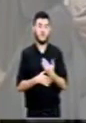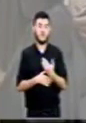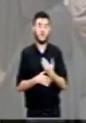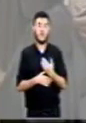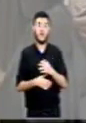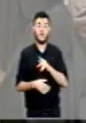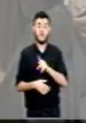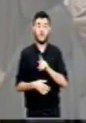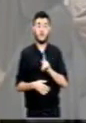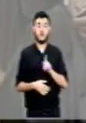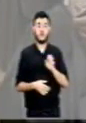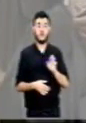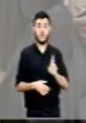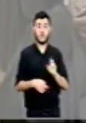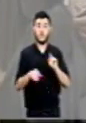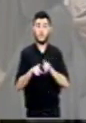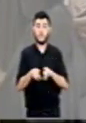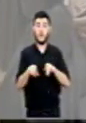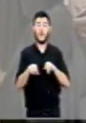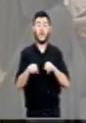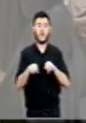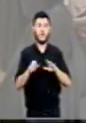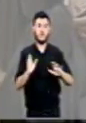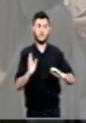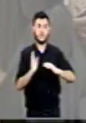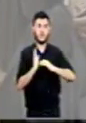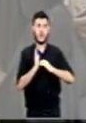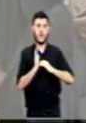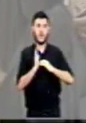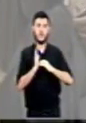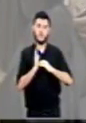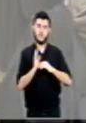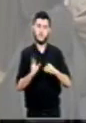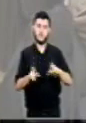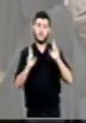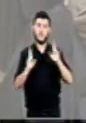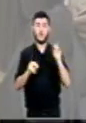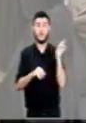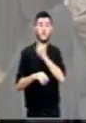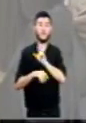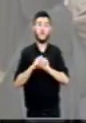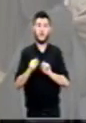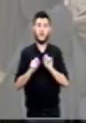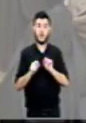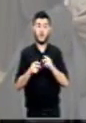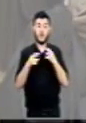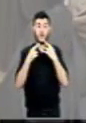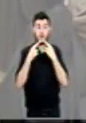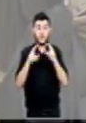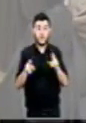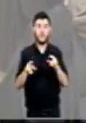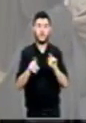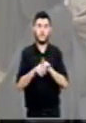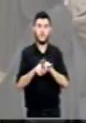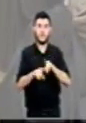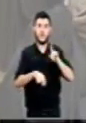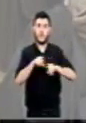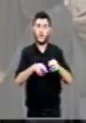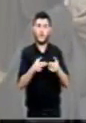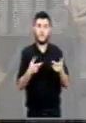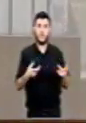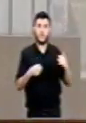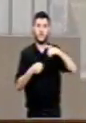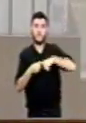egrégia corte acolha a reclamação, julgue procedente o pedido e devolva os equipamentos ao Senado Federal. Muito